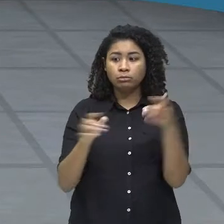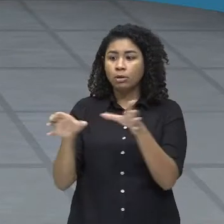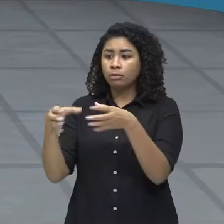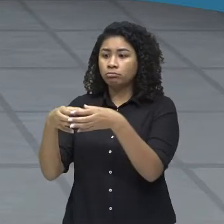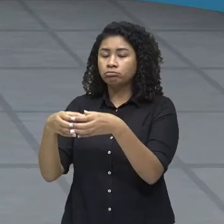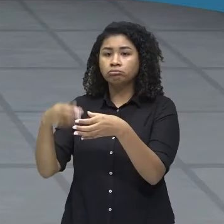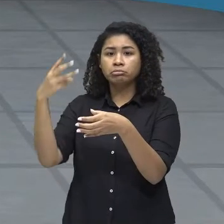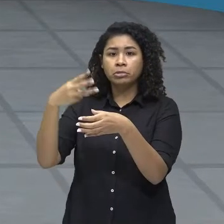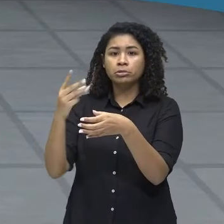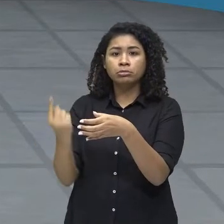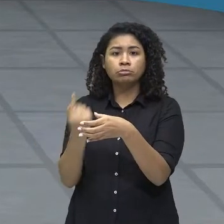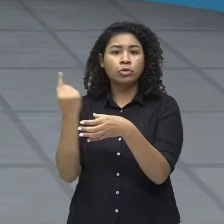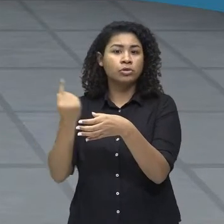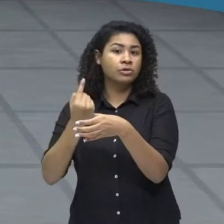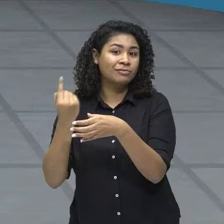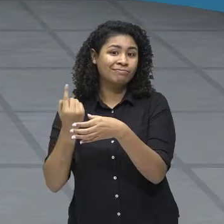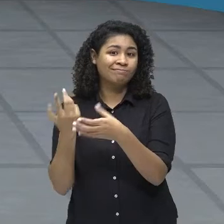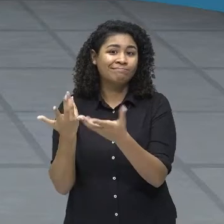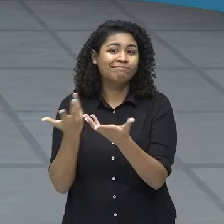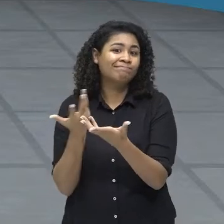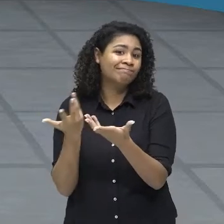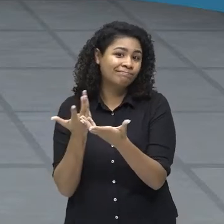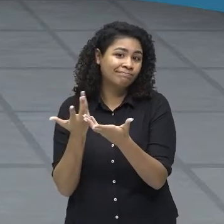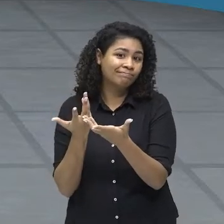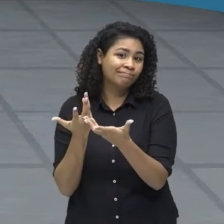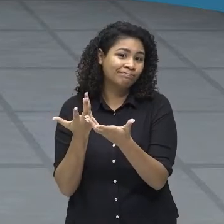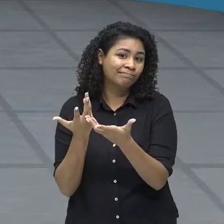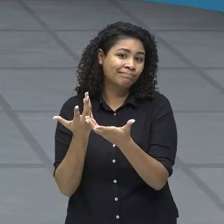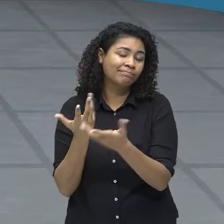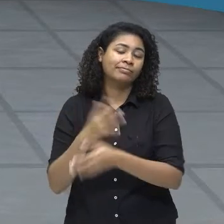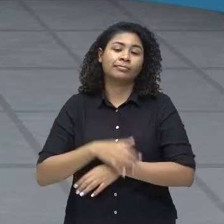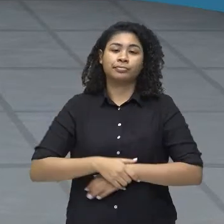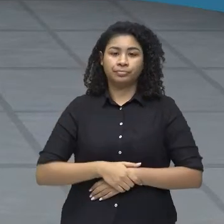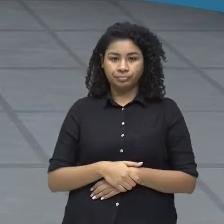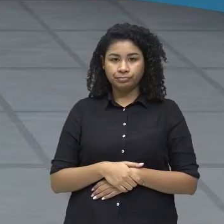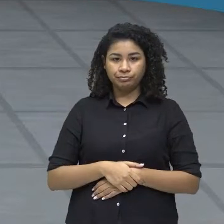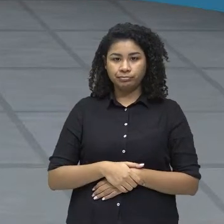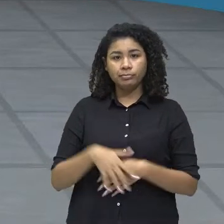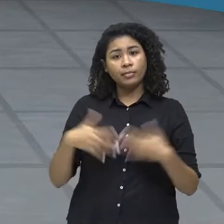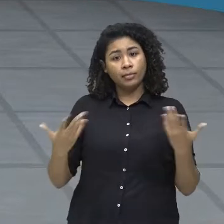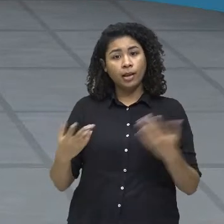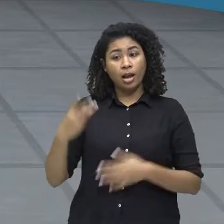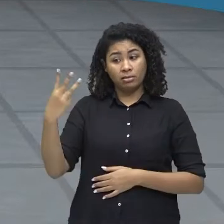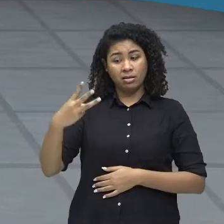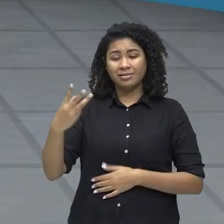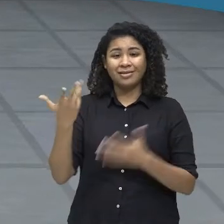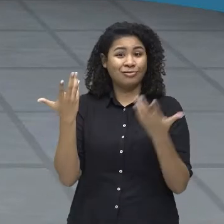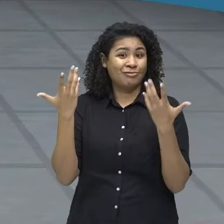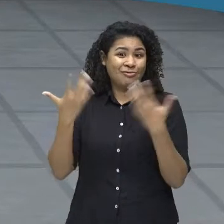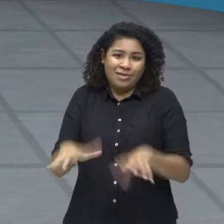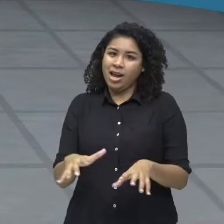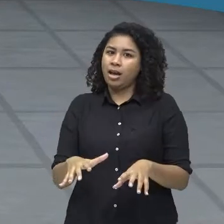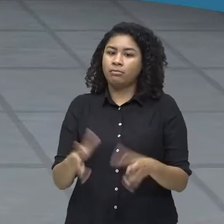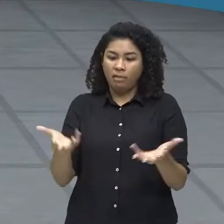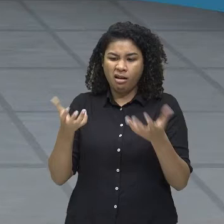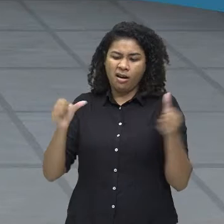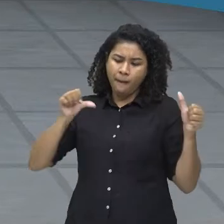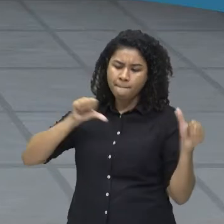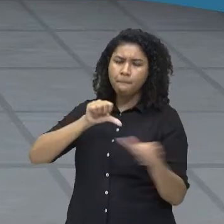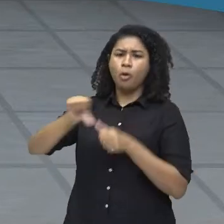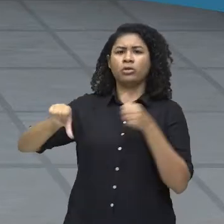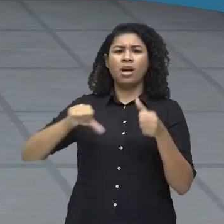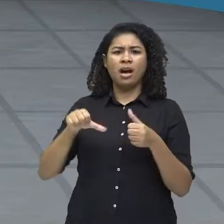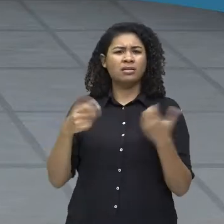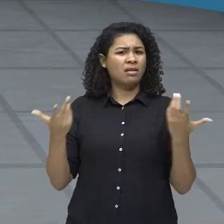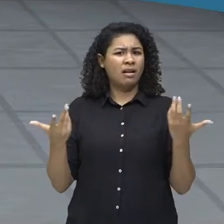partindo dessa ideia de que a votação seria por Estado. O terceiro Estado queria mudar a situação. Não é justo,